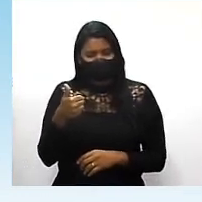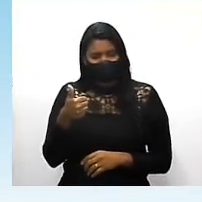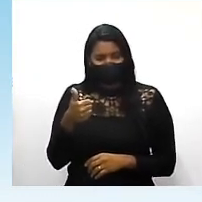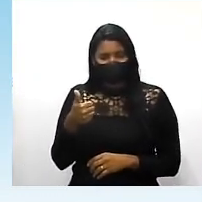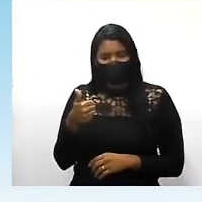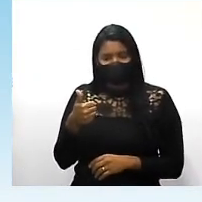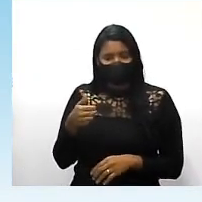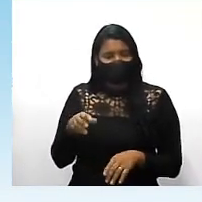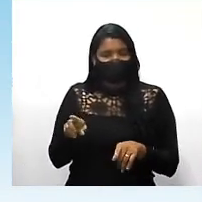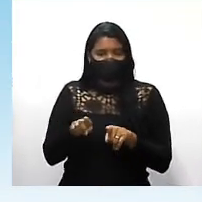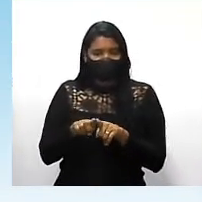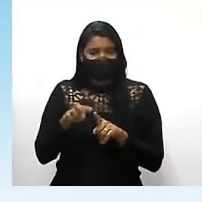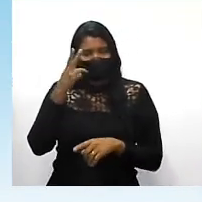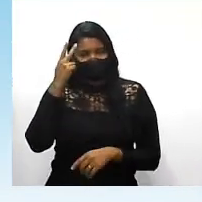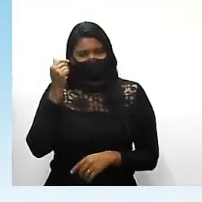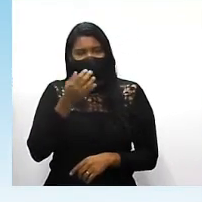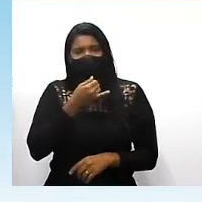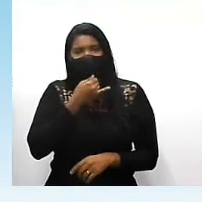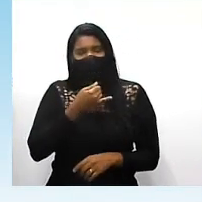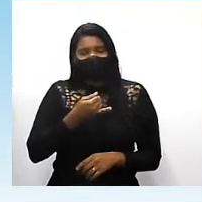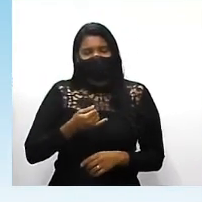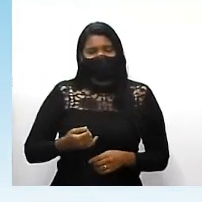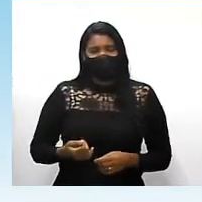até mesmo, digamos assim,